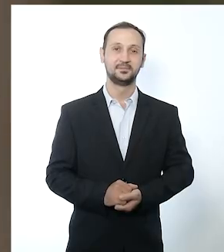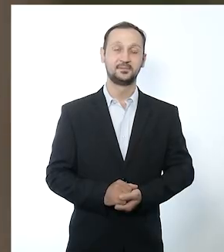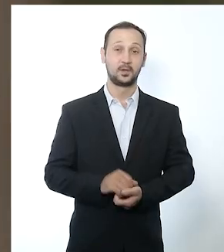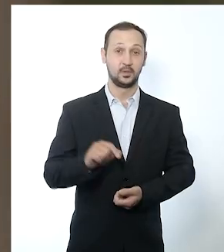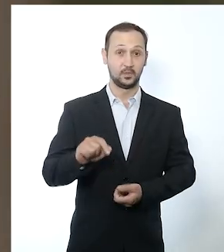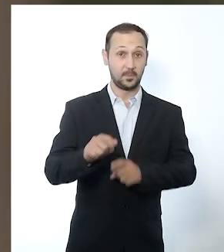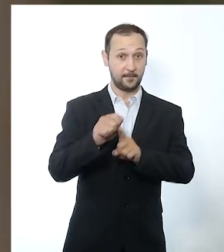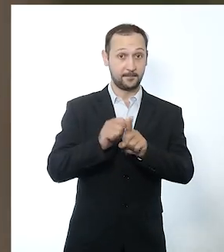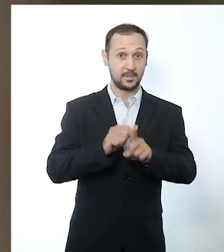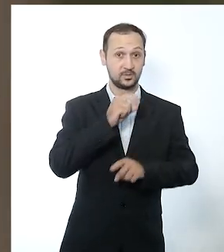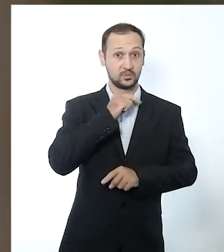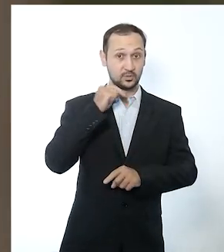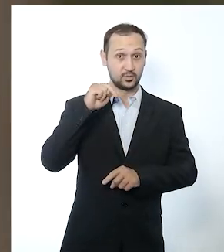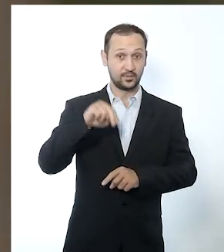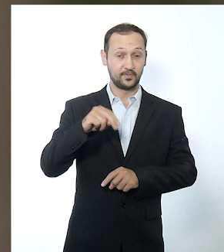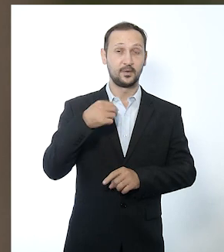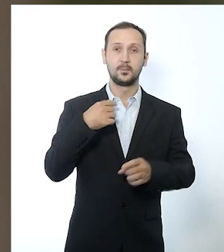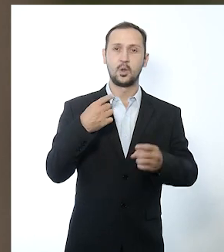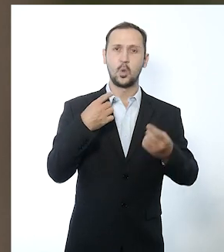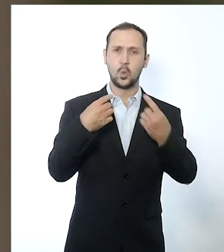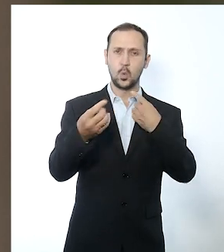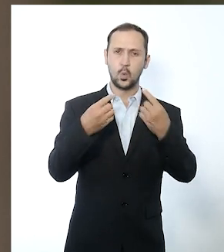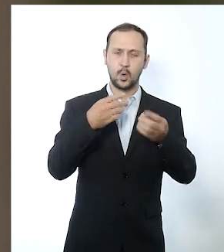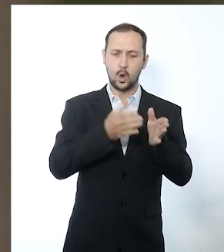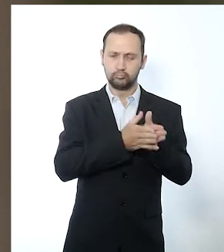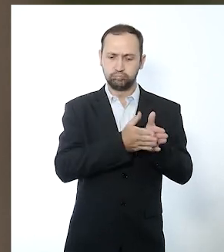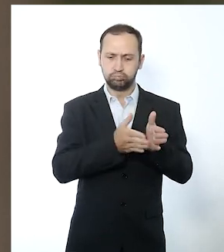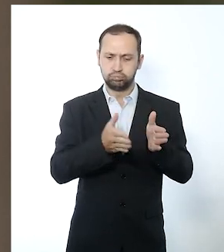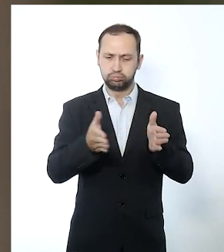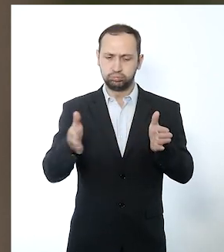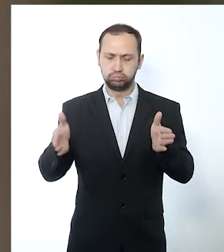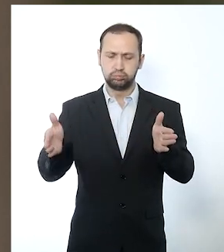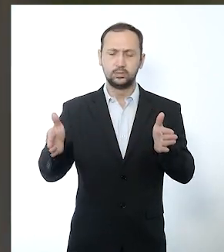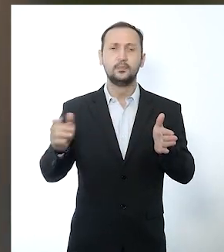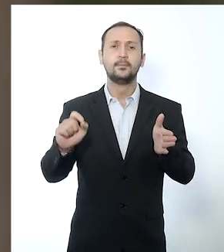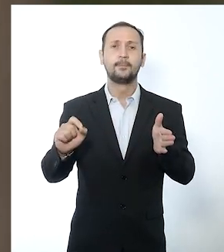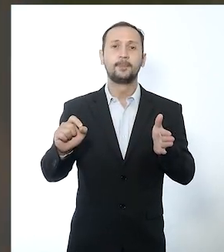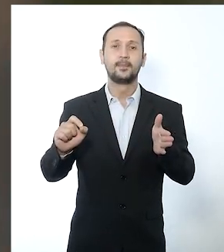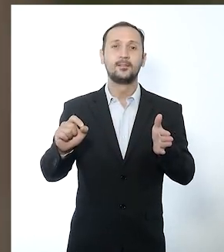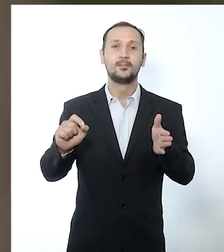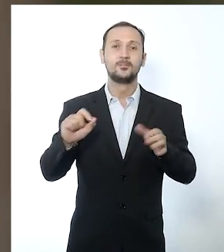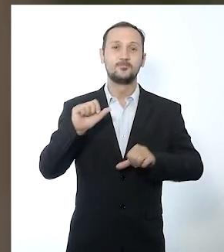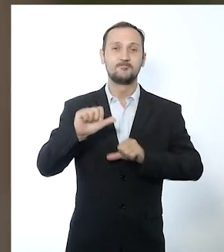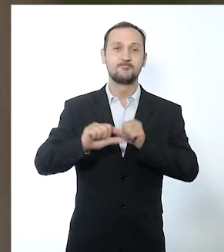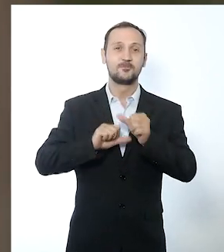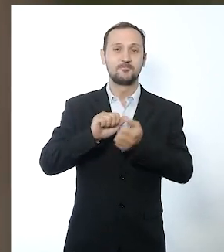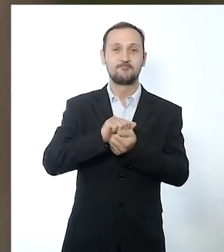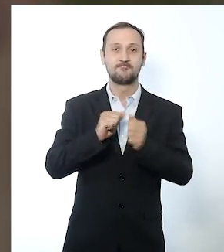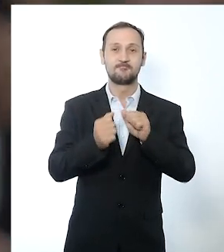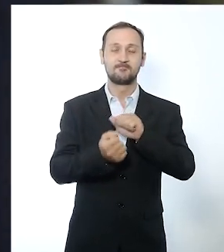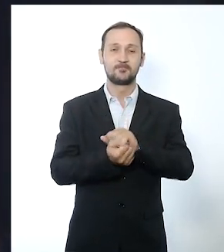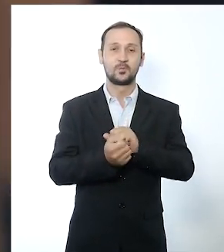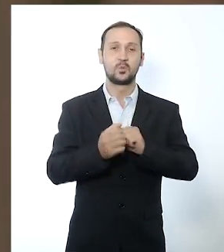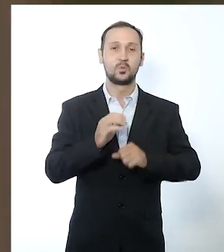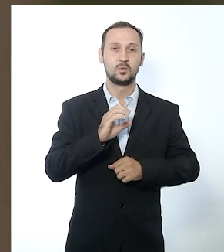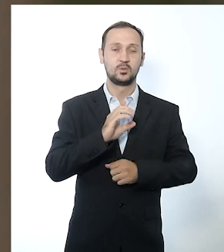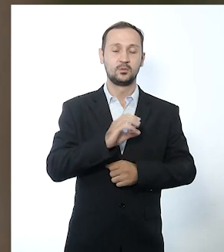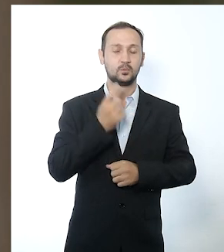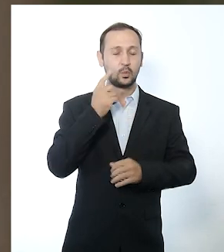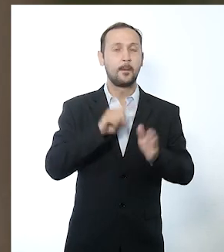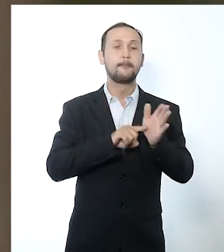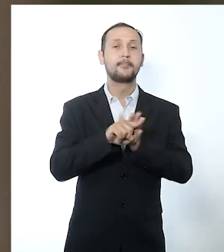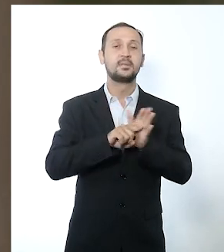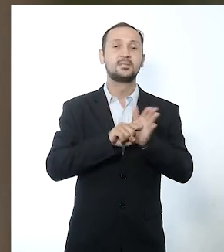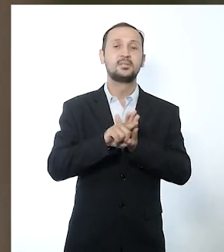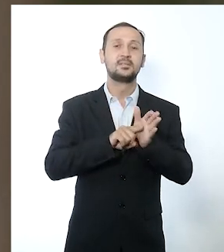Em novembro, o debate que permaneceu ao longo de todo o ano se materializou na Comissão Parlamentar de